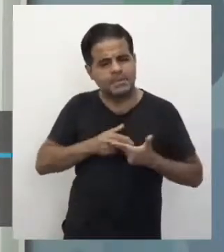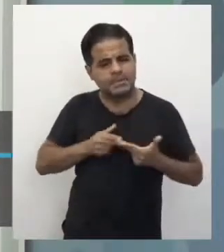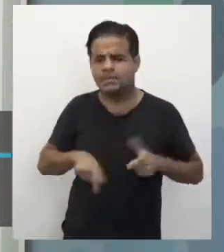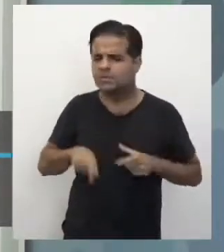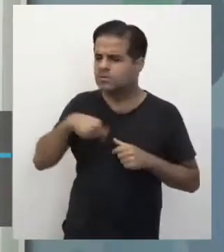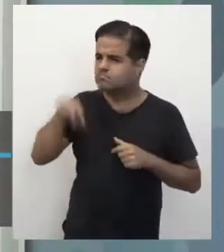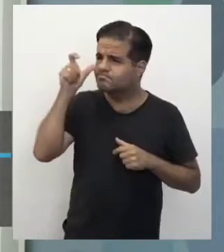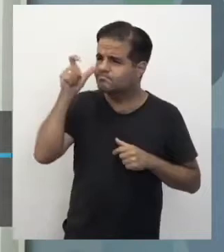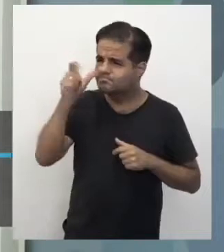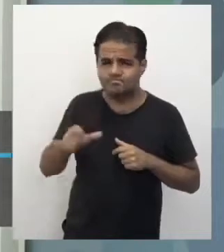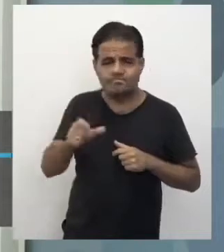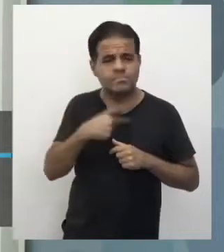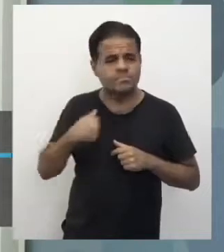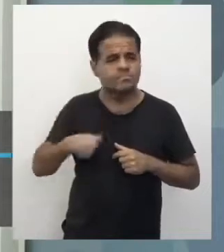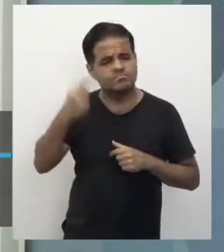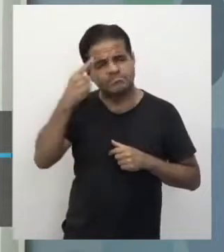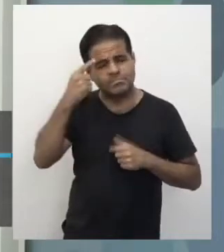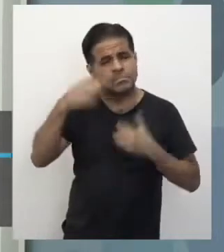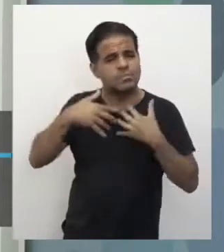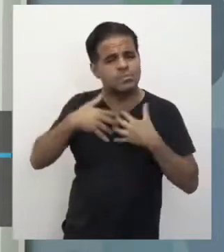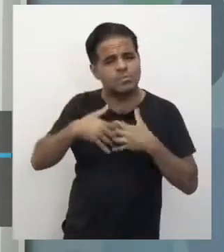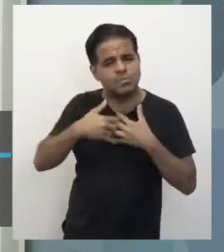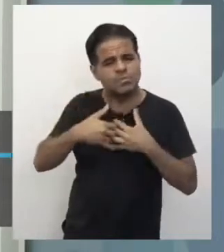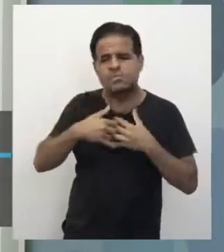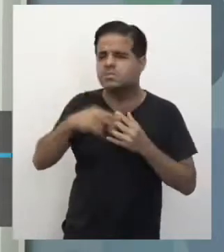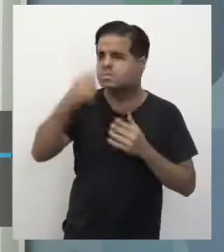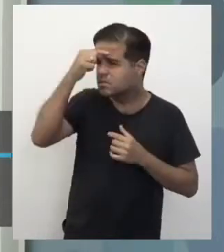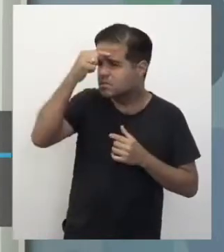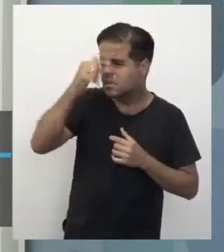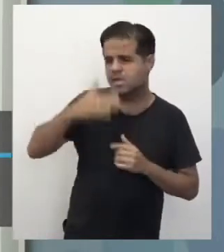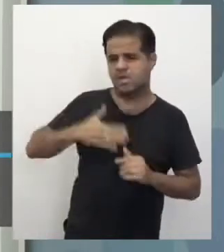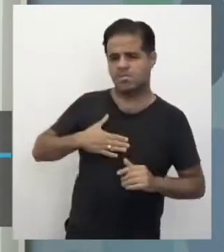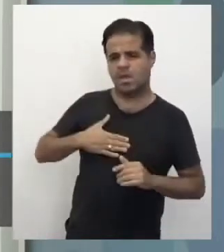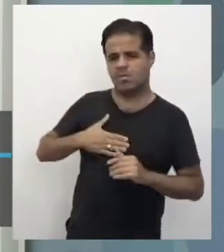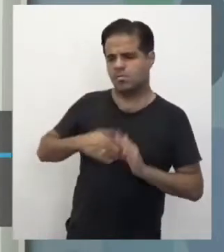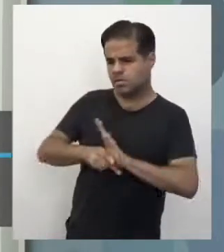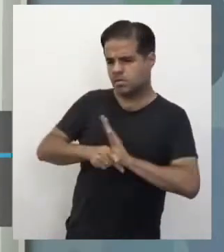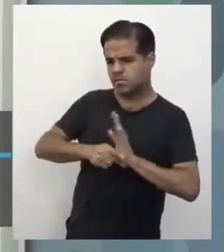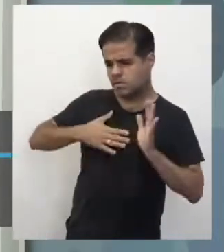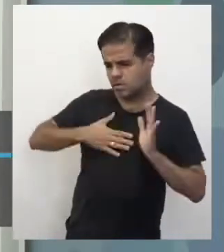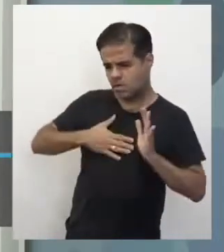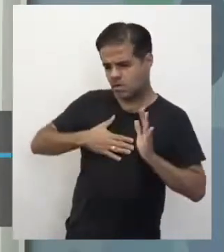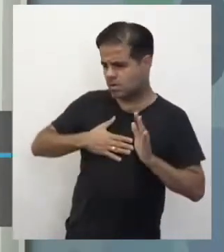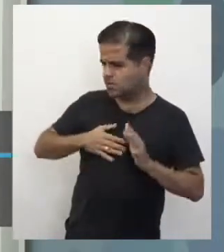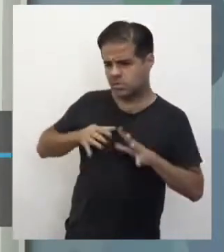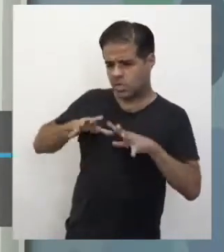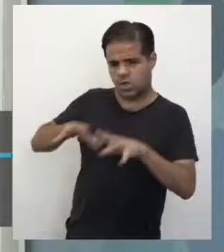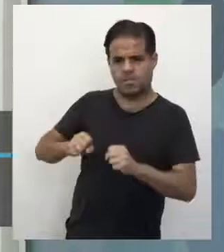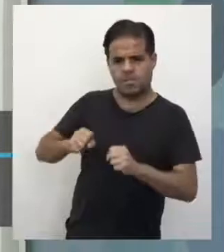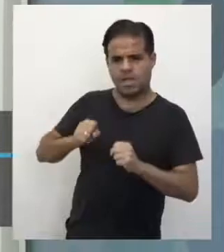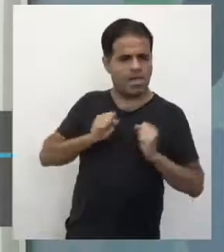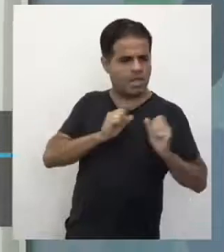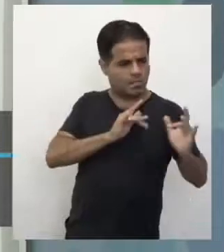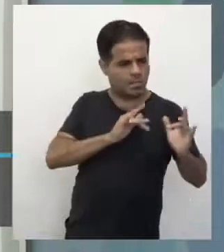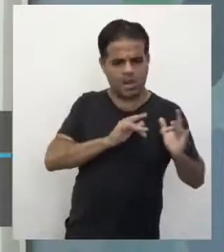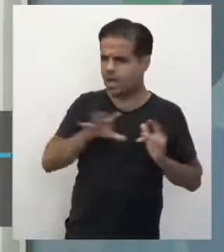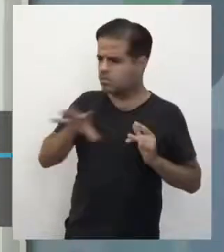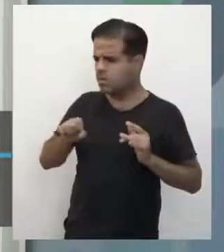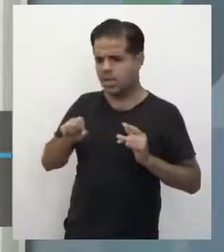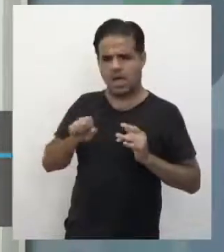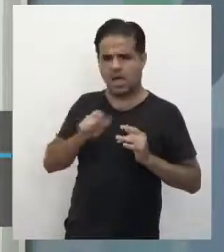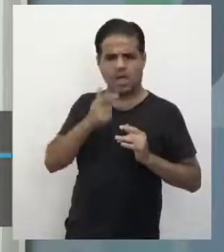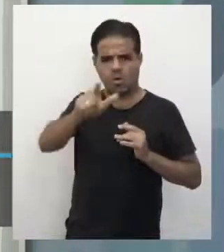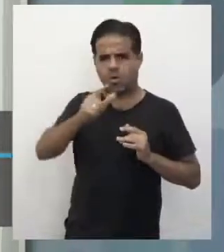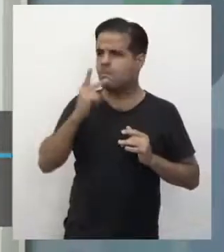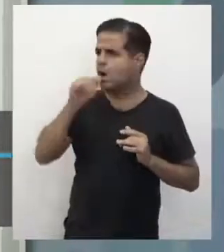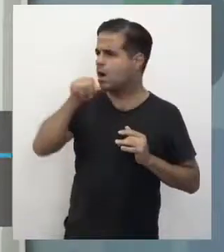olha para a nossa consciência, a gente olha para si mesmo e fala, isso é meu. Isso aqui eu não peguei do meu namorado, da minha namorada, eu não peguei